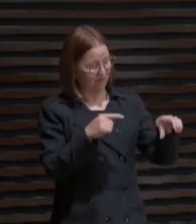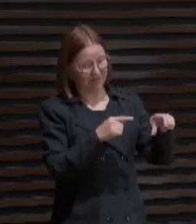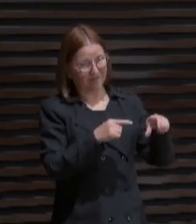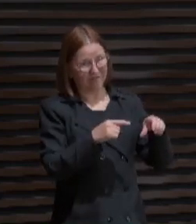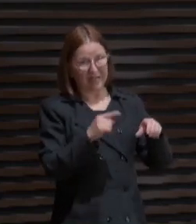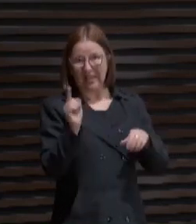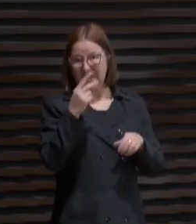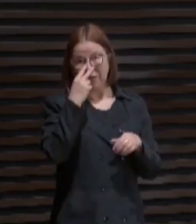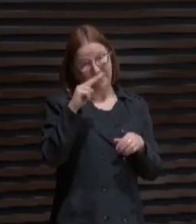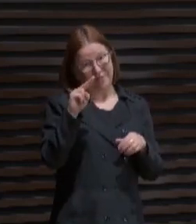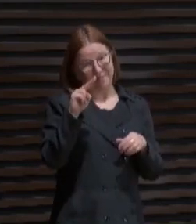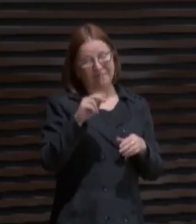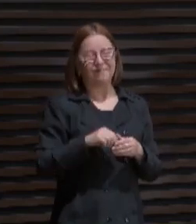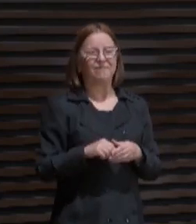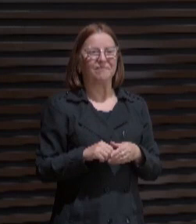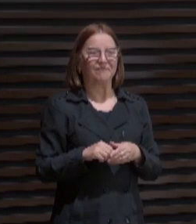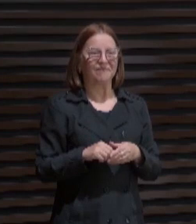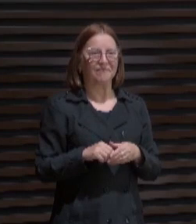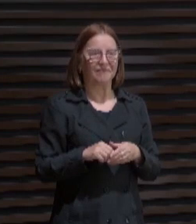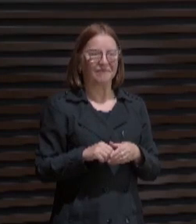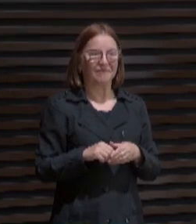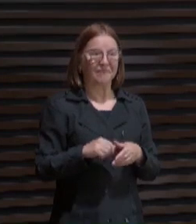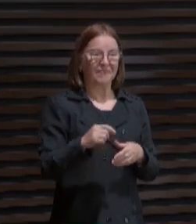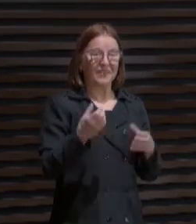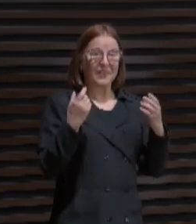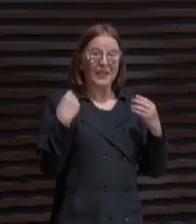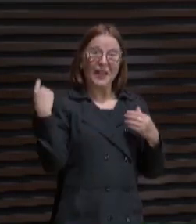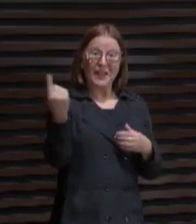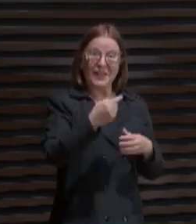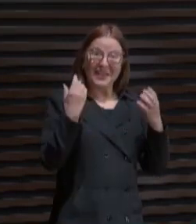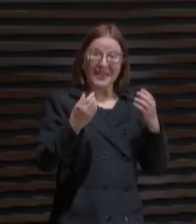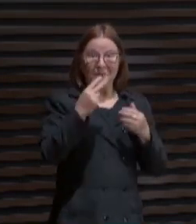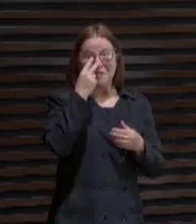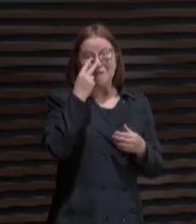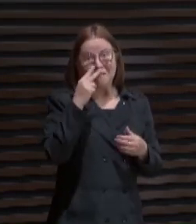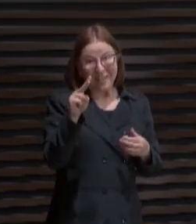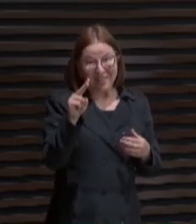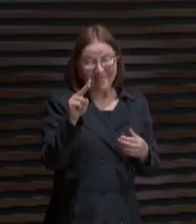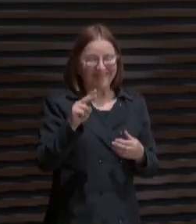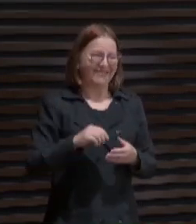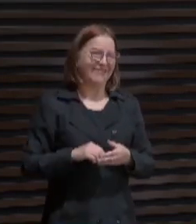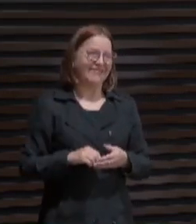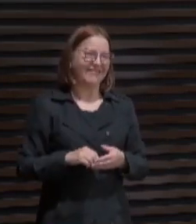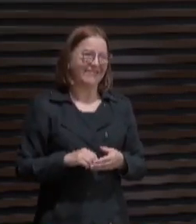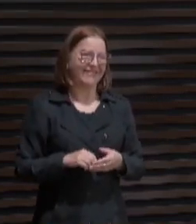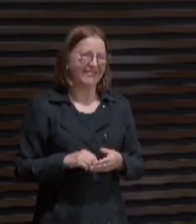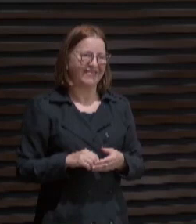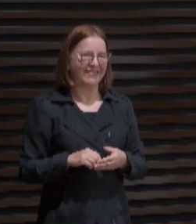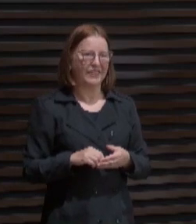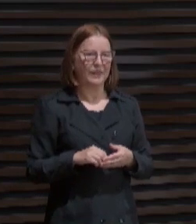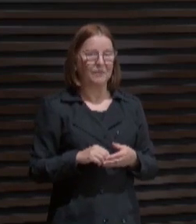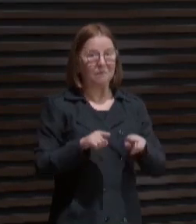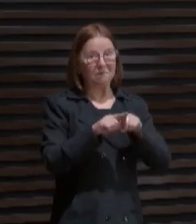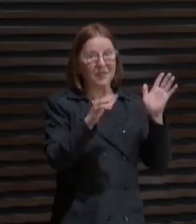a necessidade dos nossos olhos, da comprovação, da evidência. E Jesus ainda não havia se